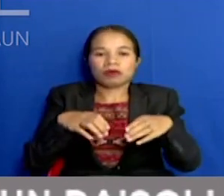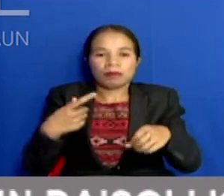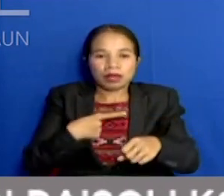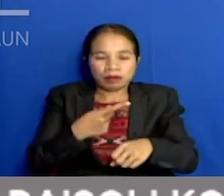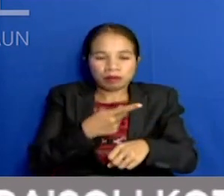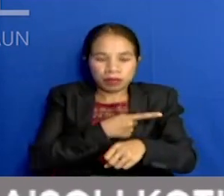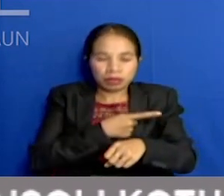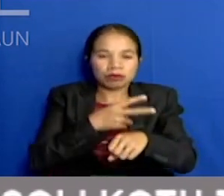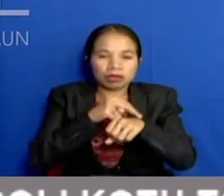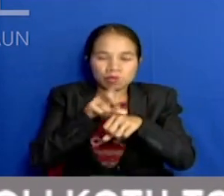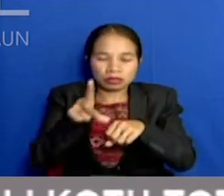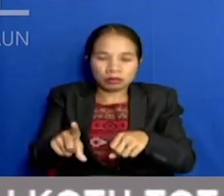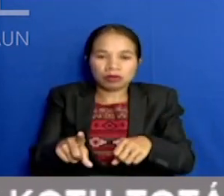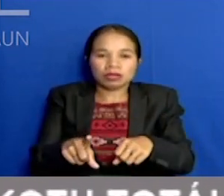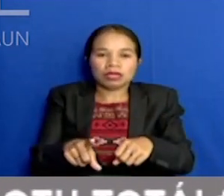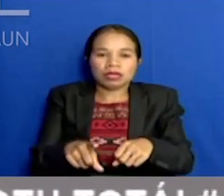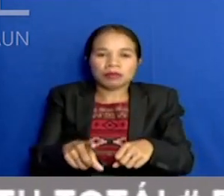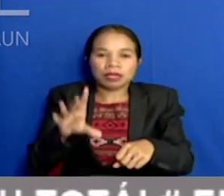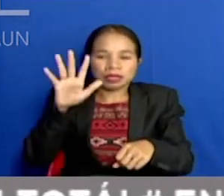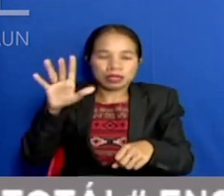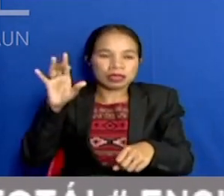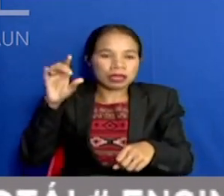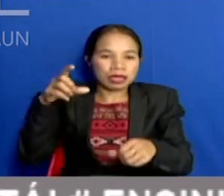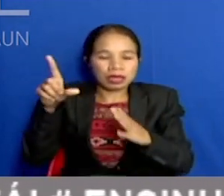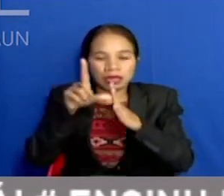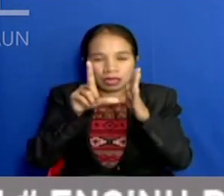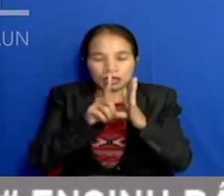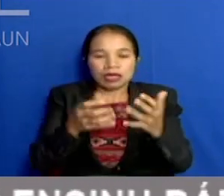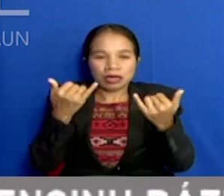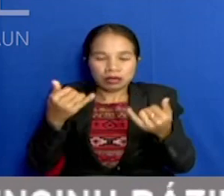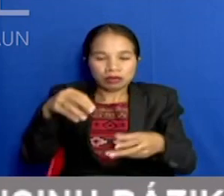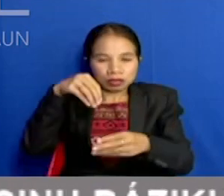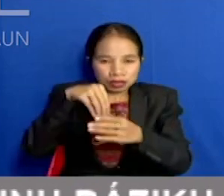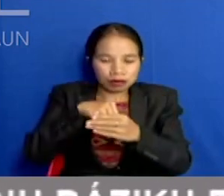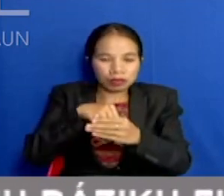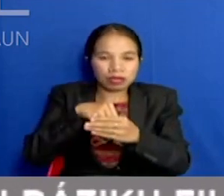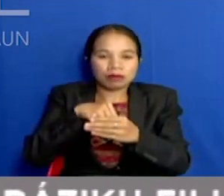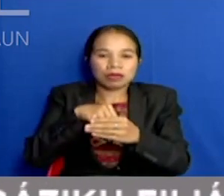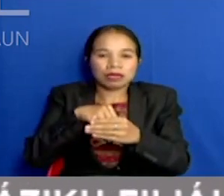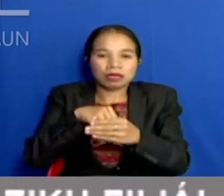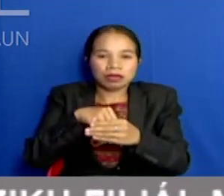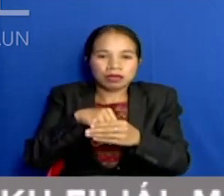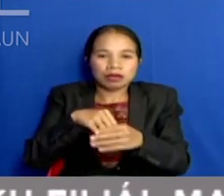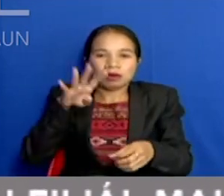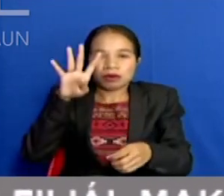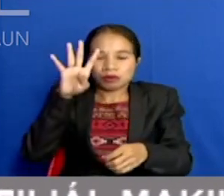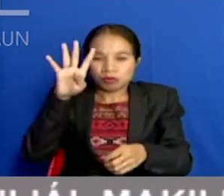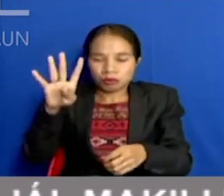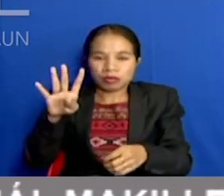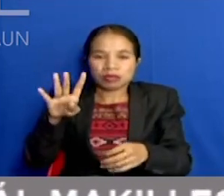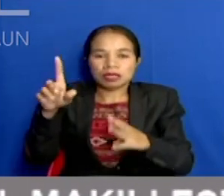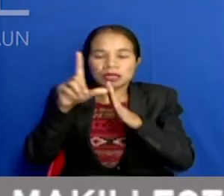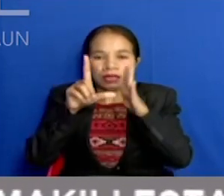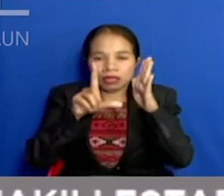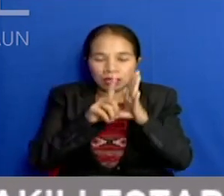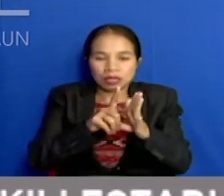Parlamento Ninian, na quinta legislatura. Que agora está maona, vai. Quarta sessão legislativa.